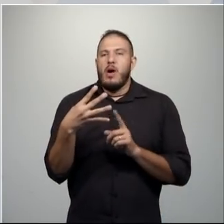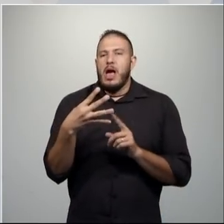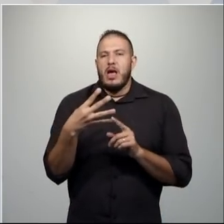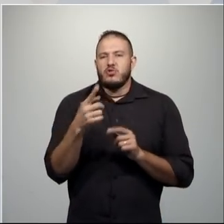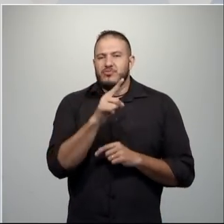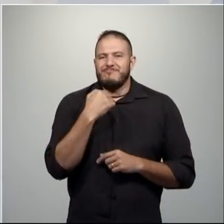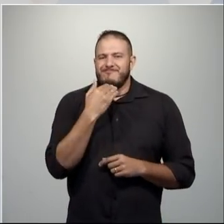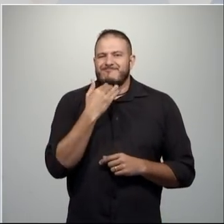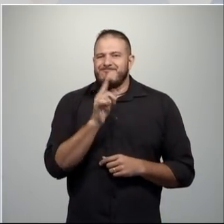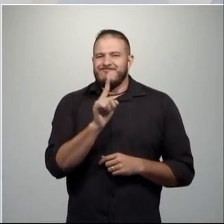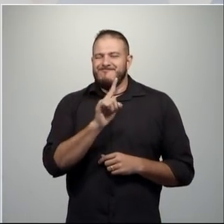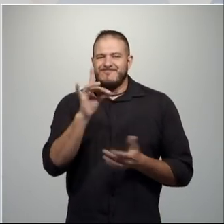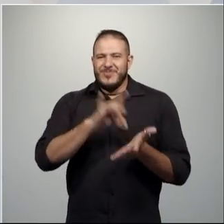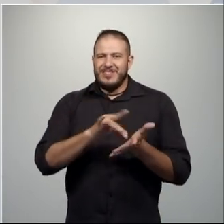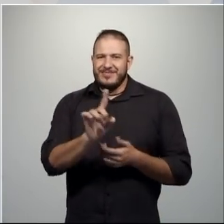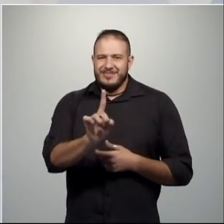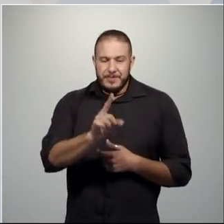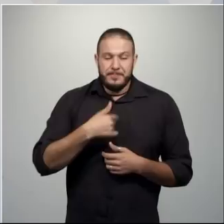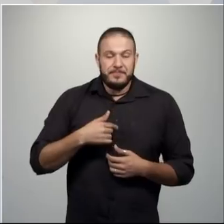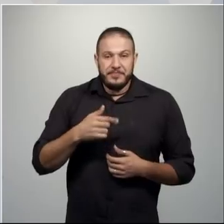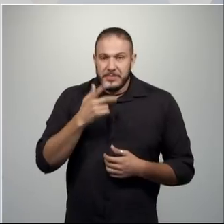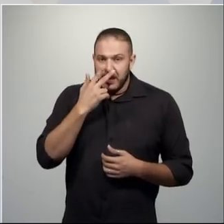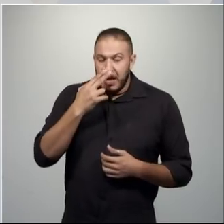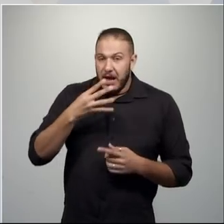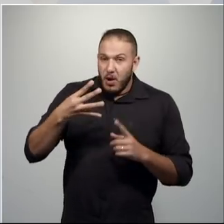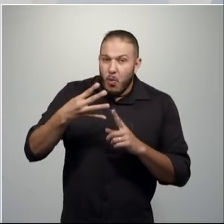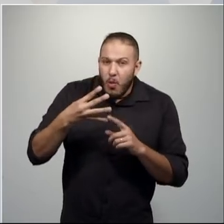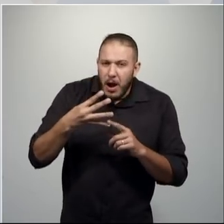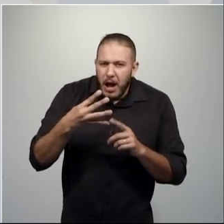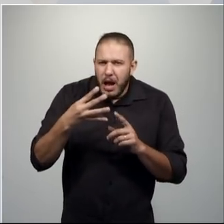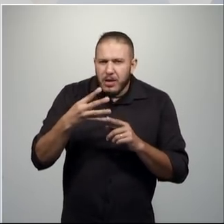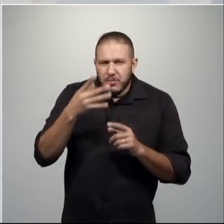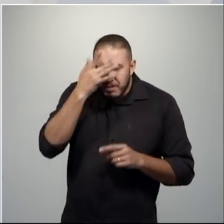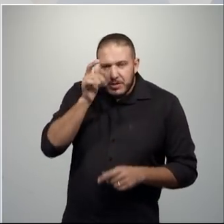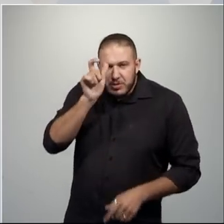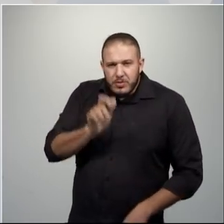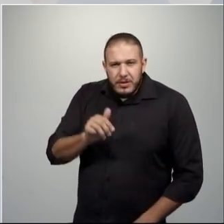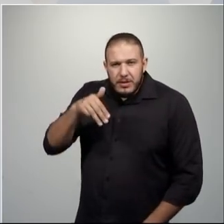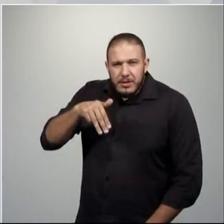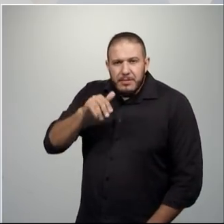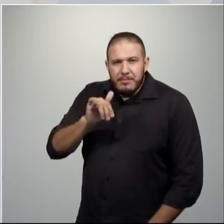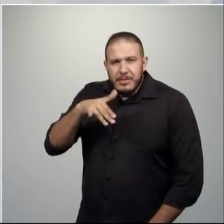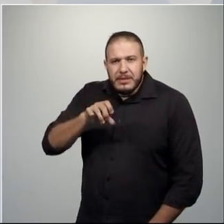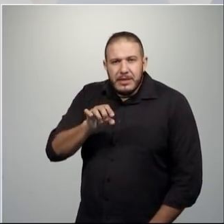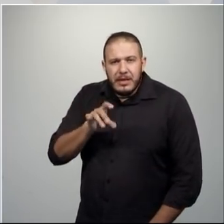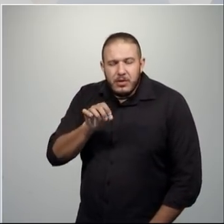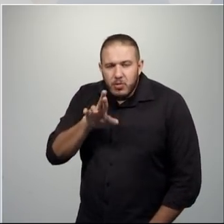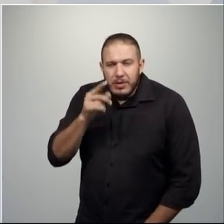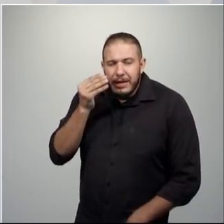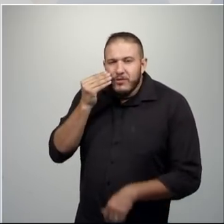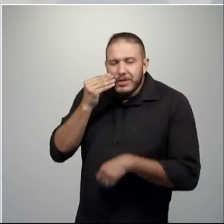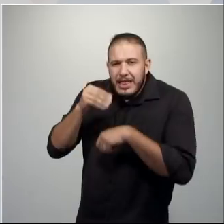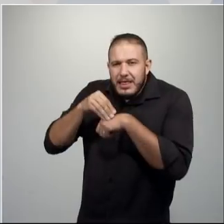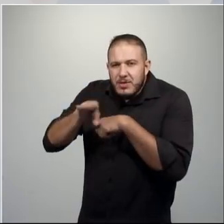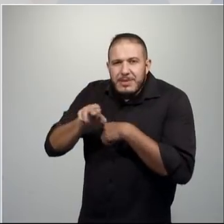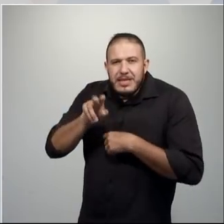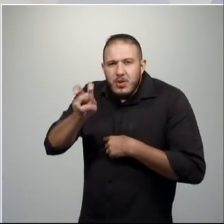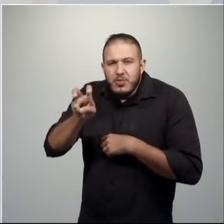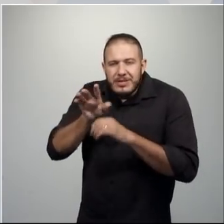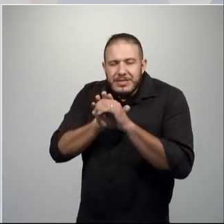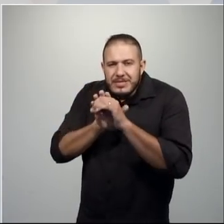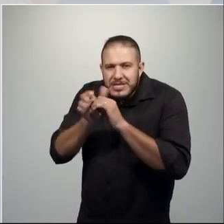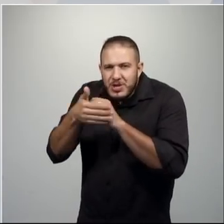verificação dessa transação 4 o minerador vai olhar que a tentar mandar 5 milhões para você